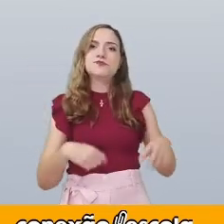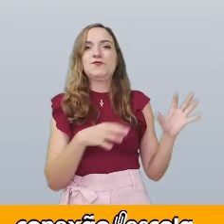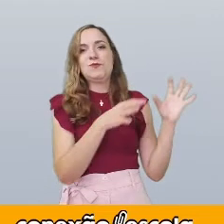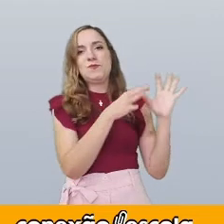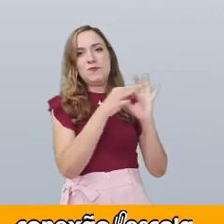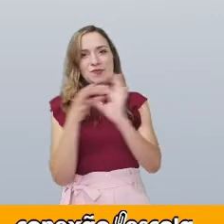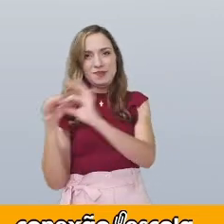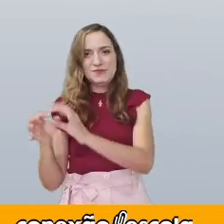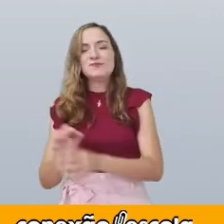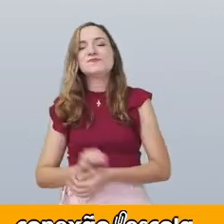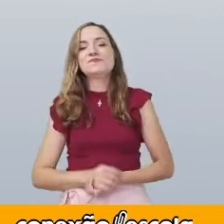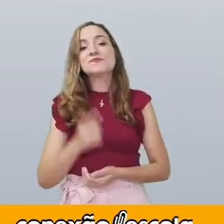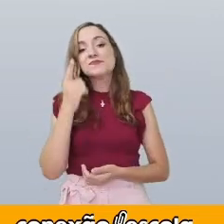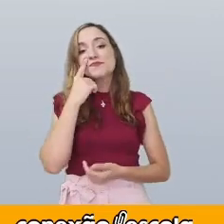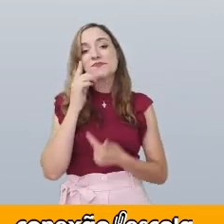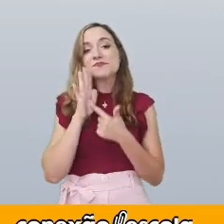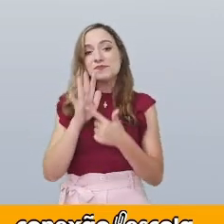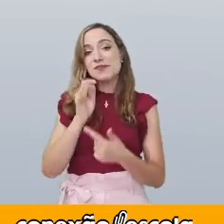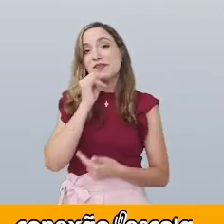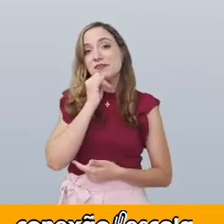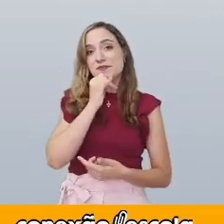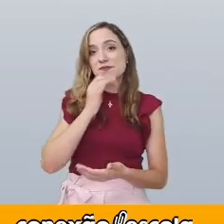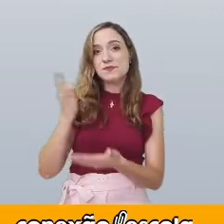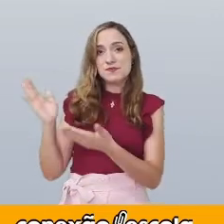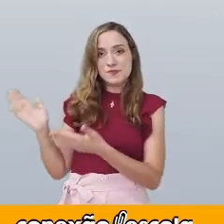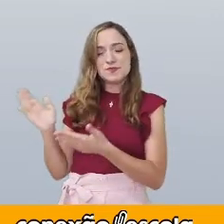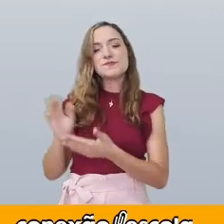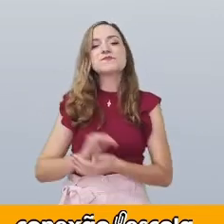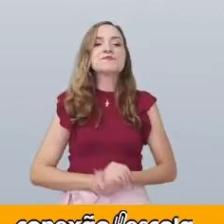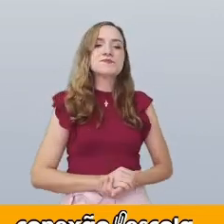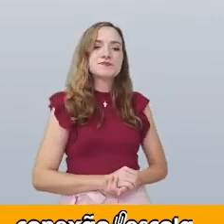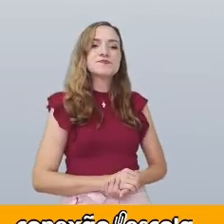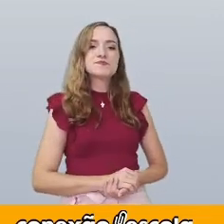contexto. Observem aí o exemplo.